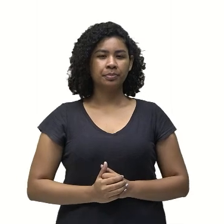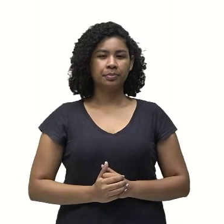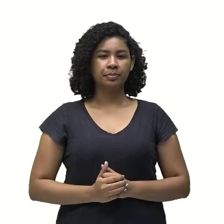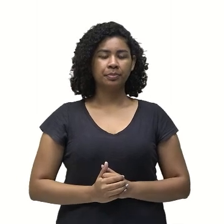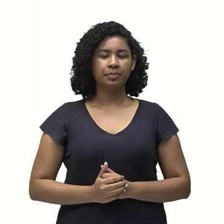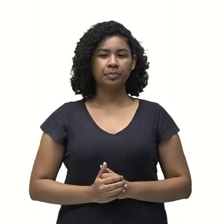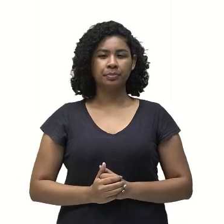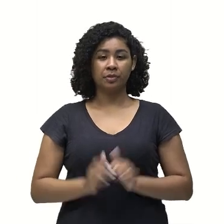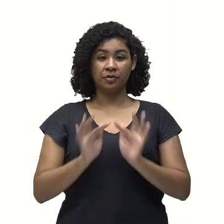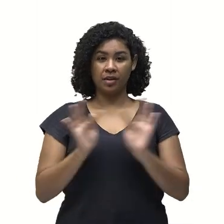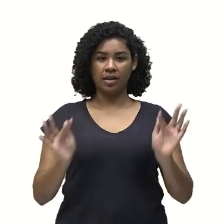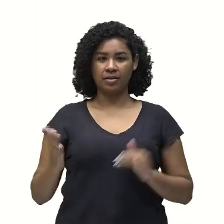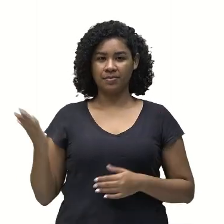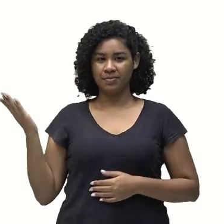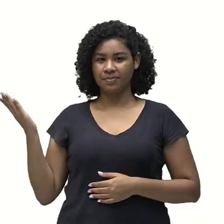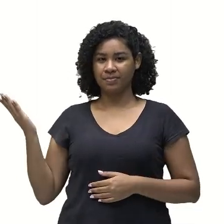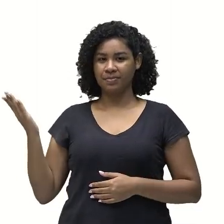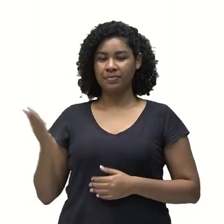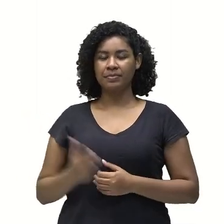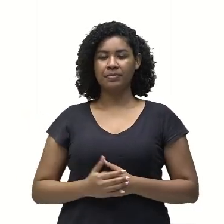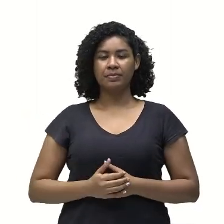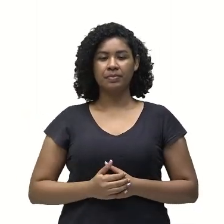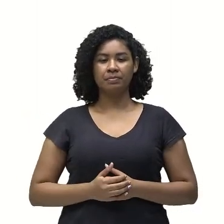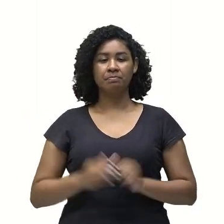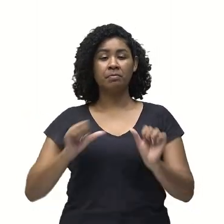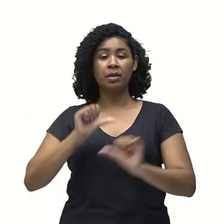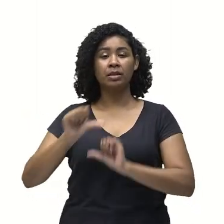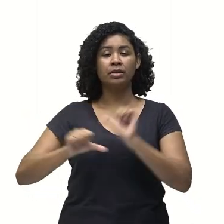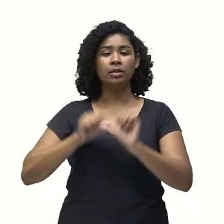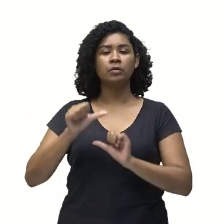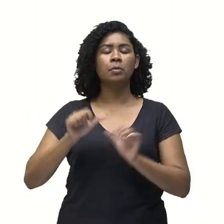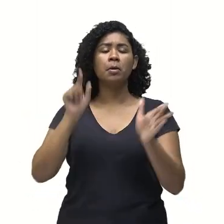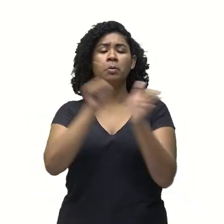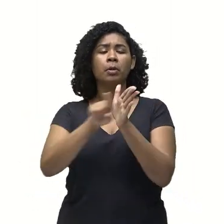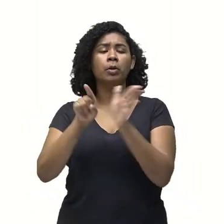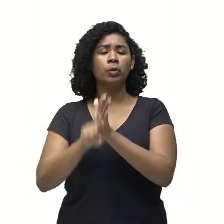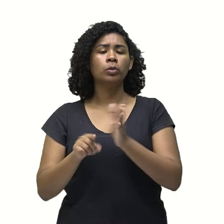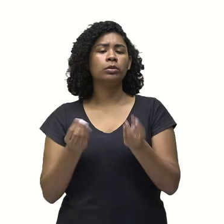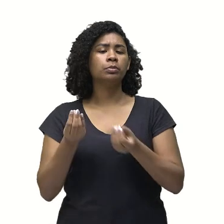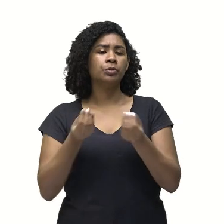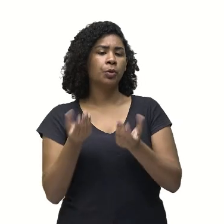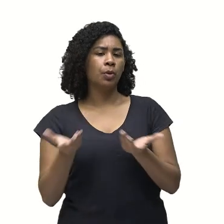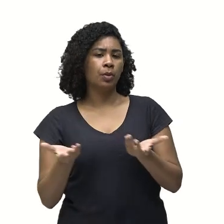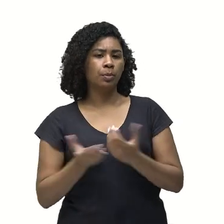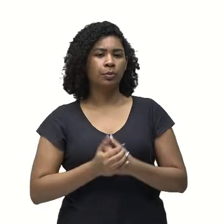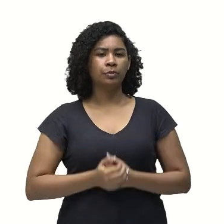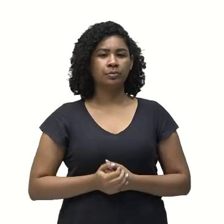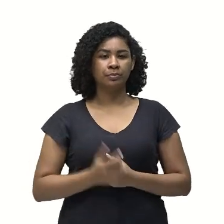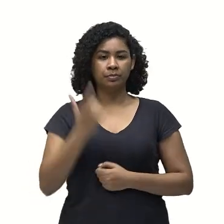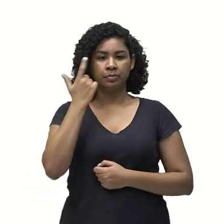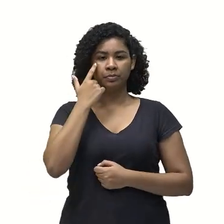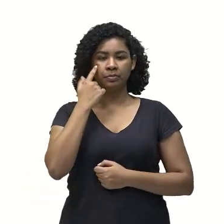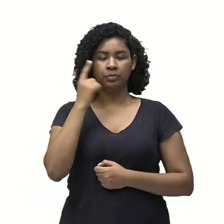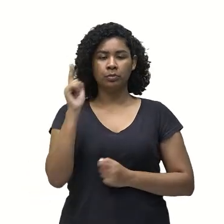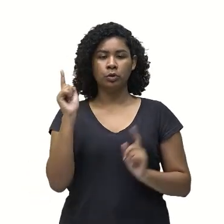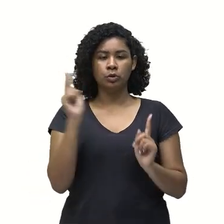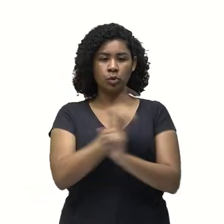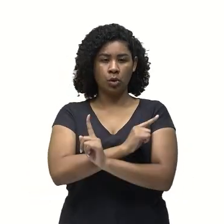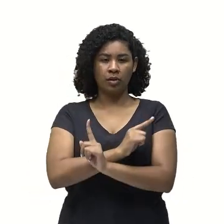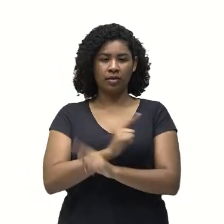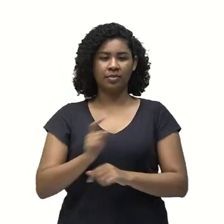soccer. Então, como que eu faço a forma interrogativa? Esse were vem para cá, bem